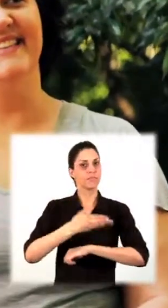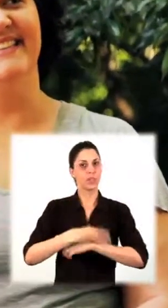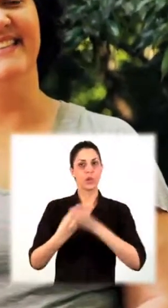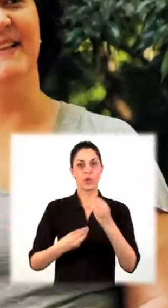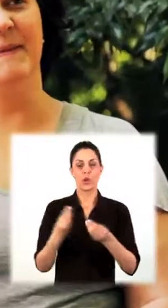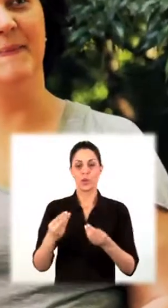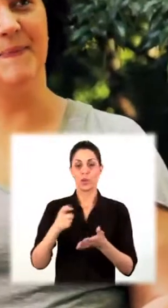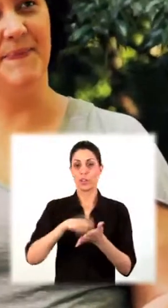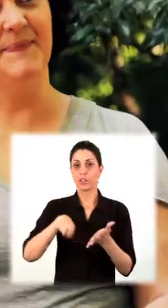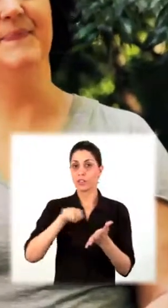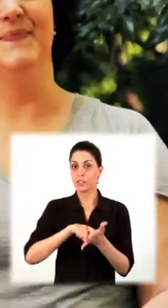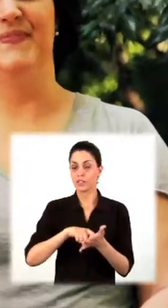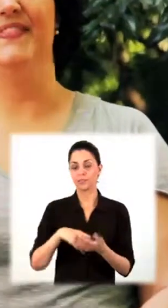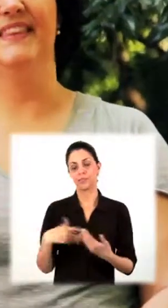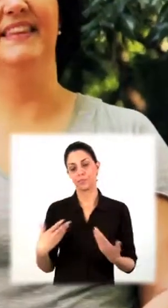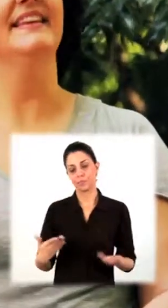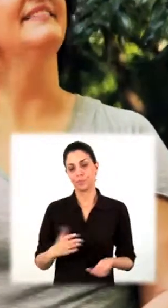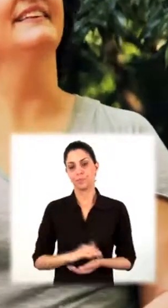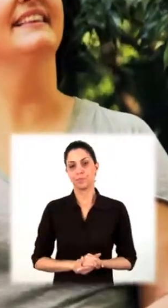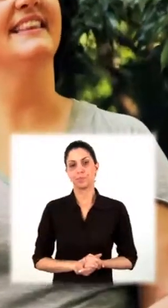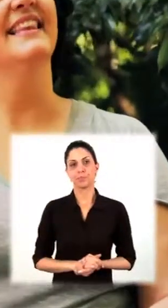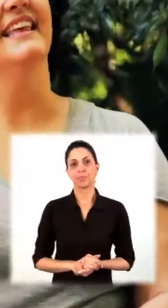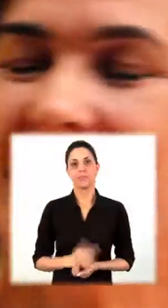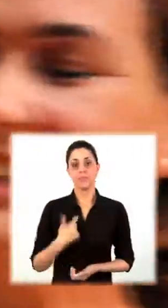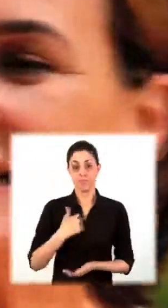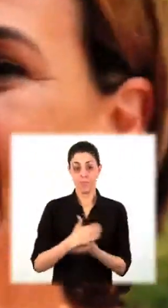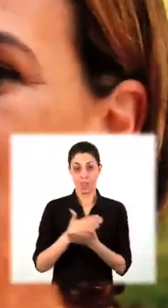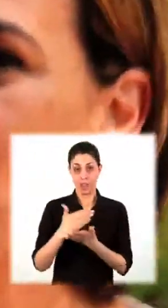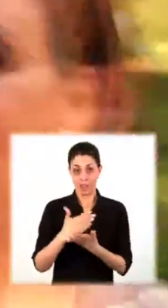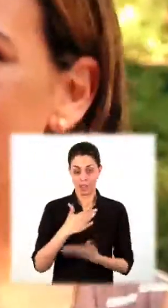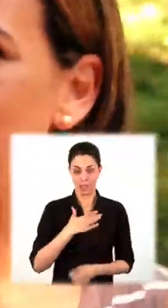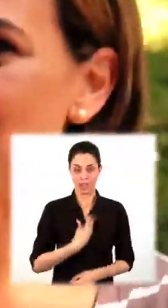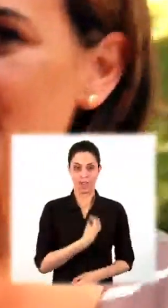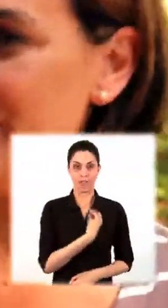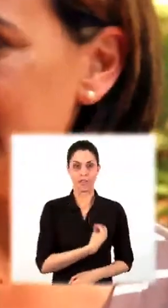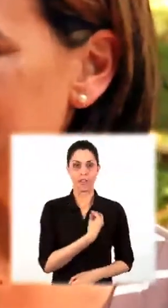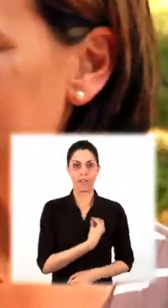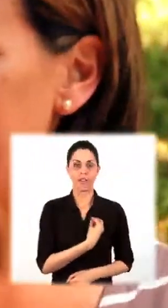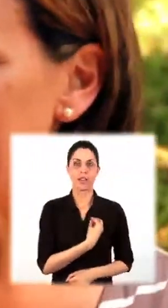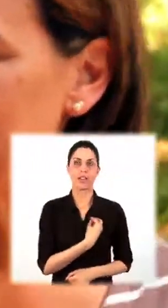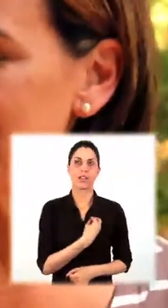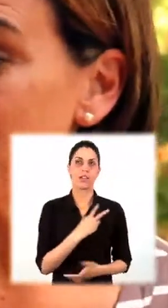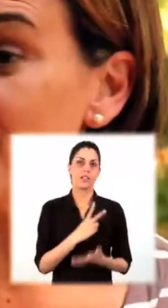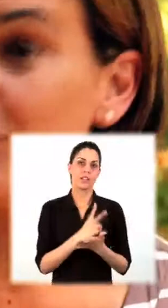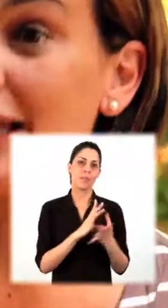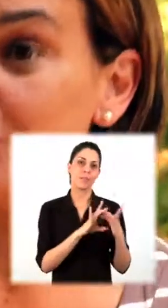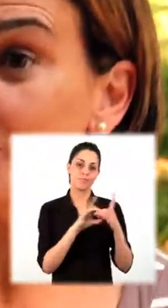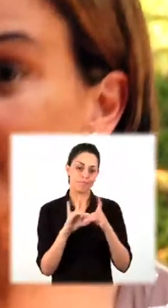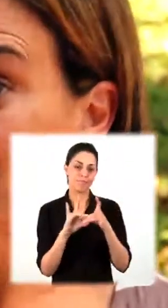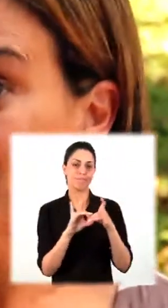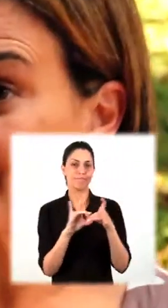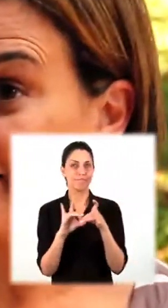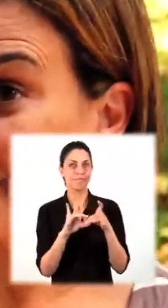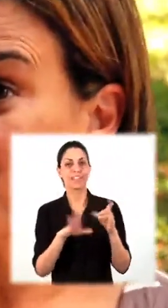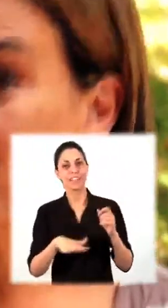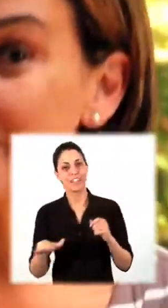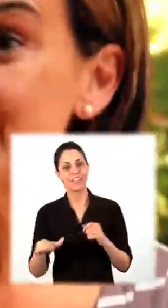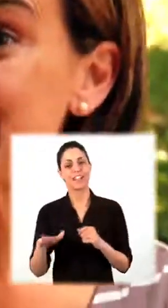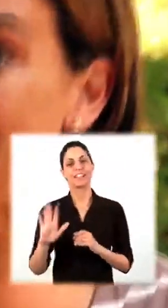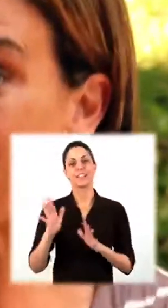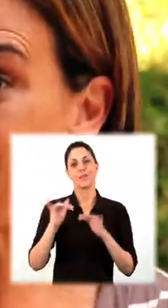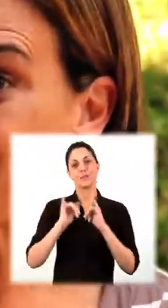prática, da sua história com a escrita. Então, olha, eu comecei a minha vida sempre vinculada muito à criança, né? Eu